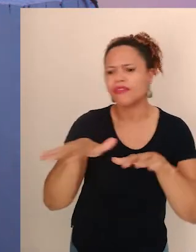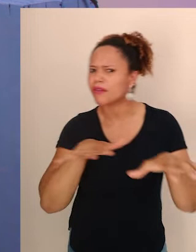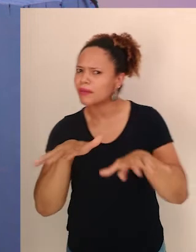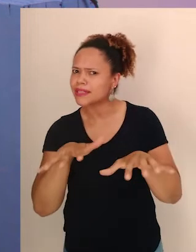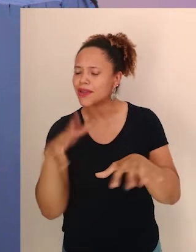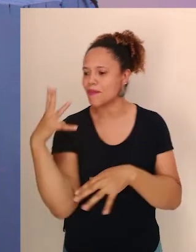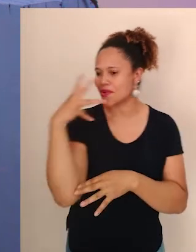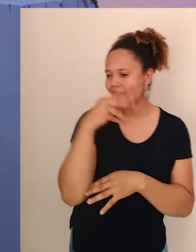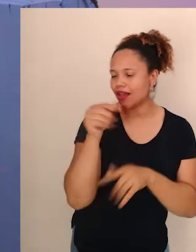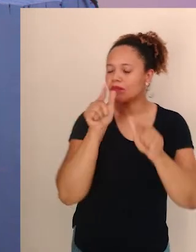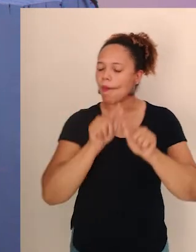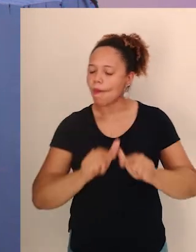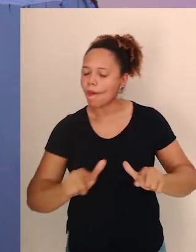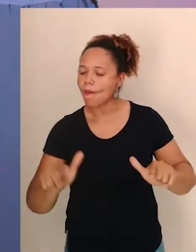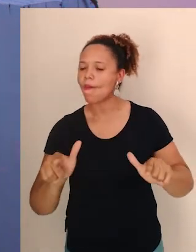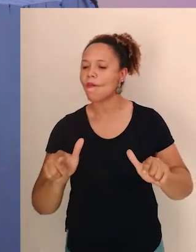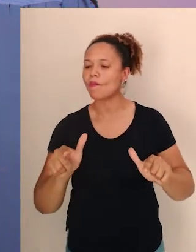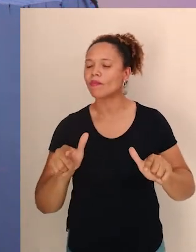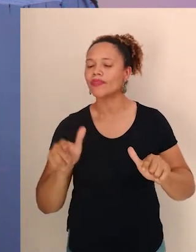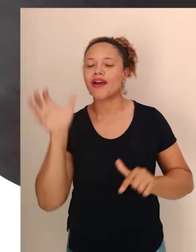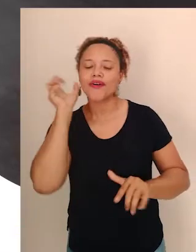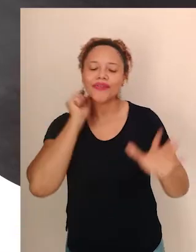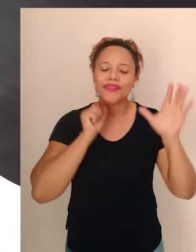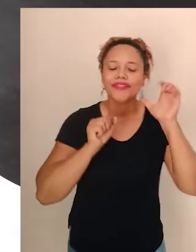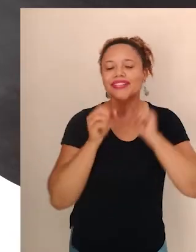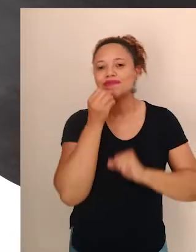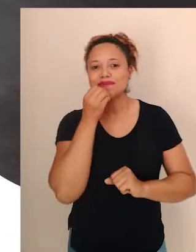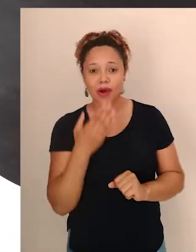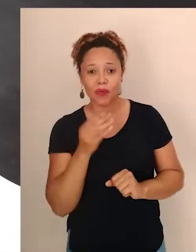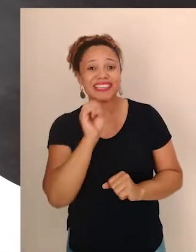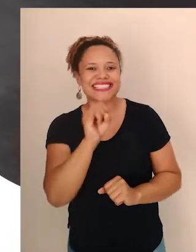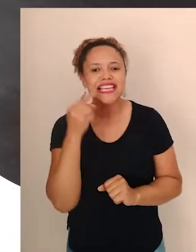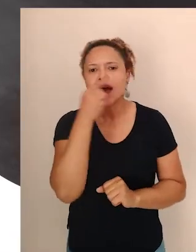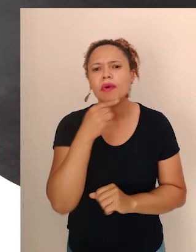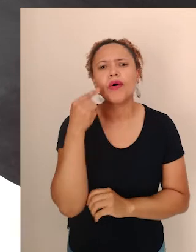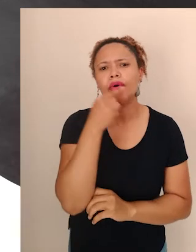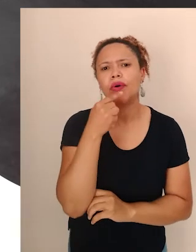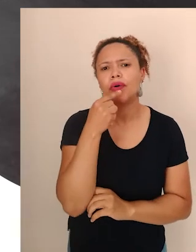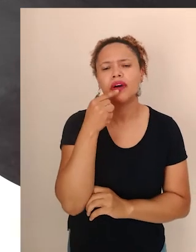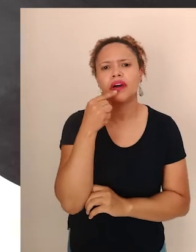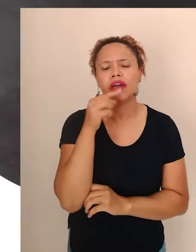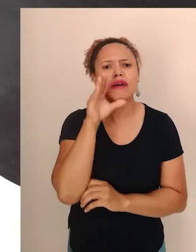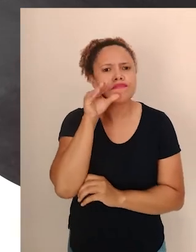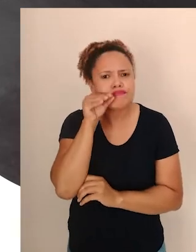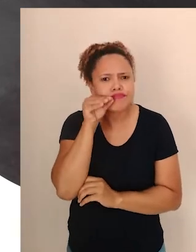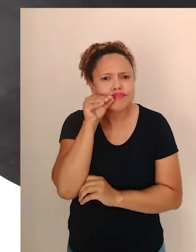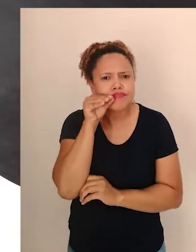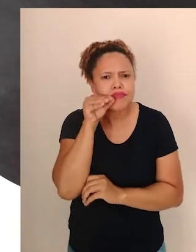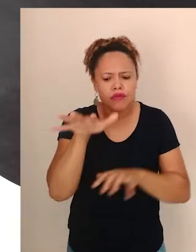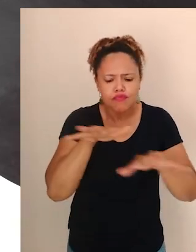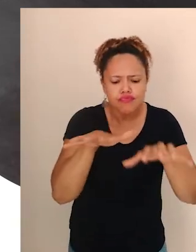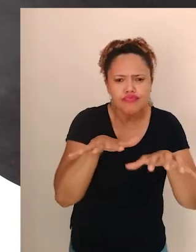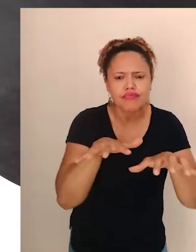em algo bonito e limpo é a nossa boca. Se ela estiver mais fechada, não tem muito ar para vibrar lá dentro, então o som